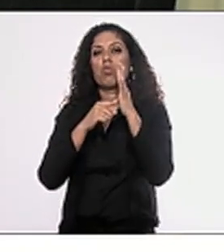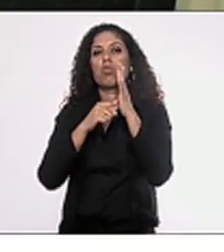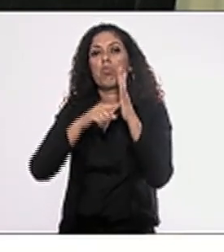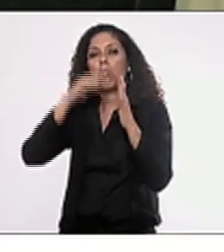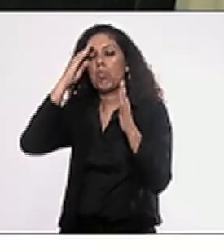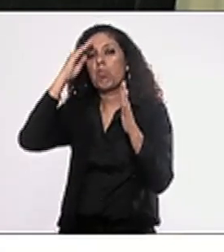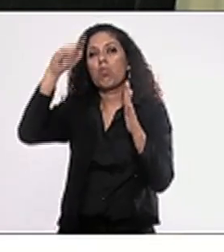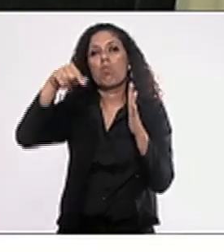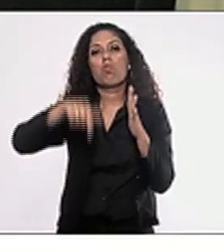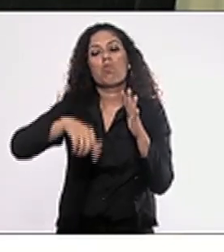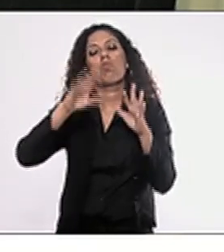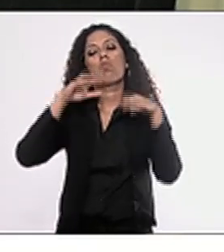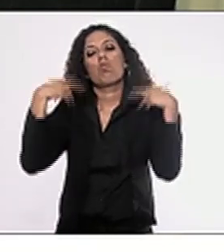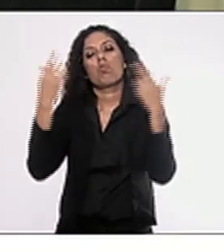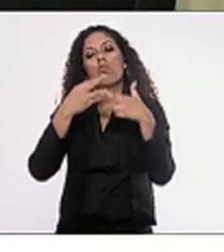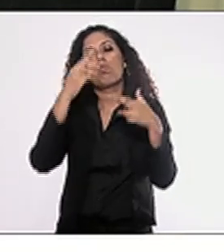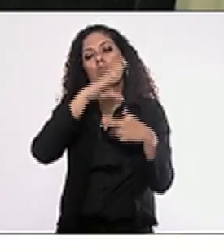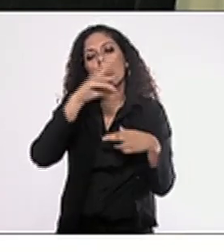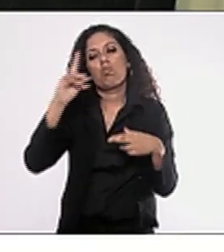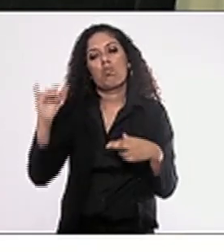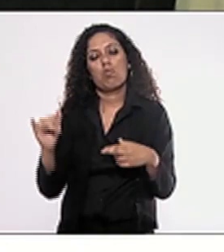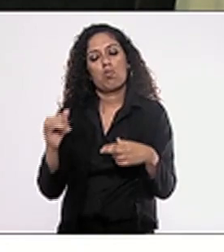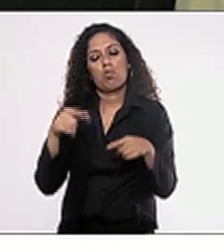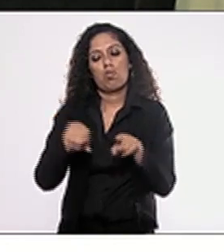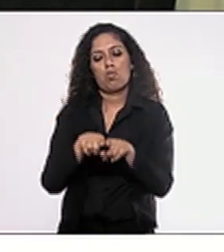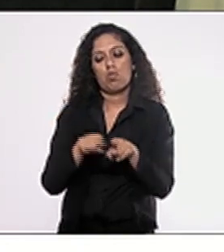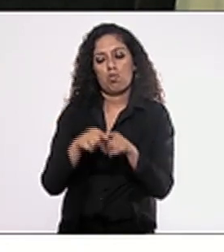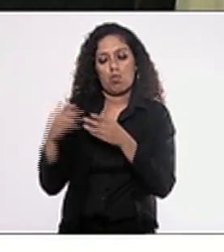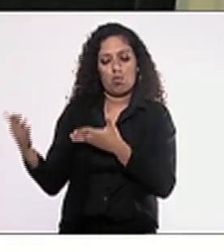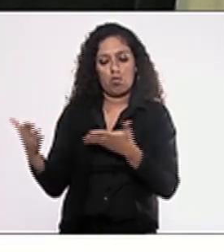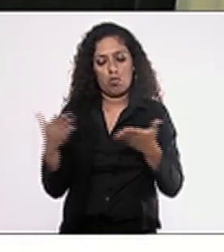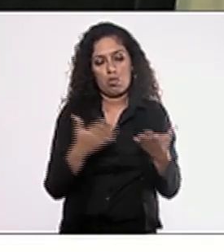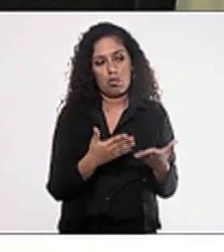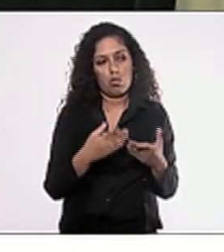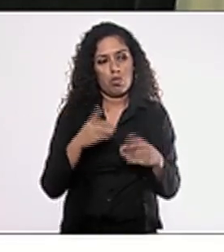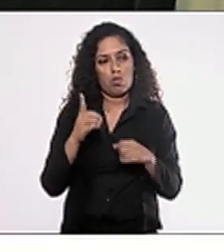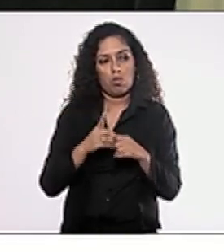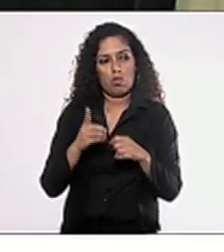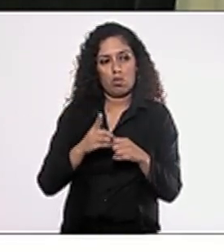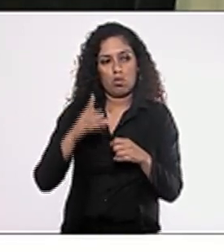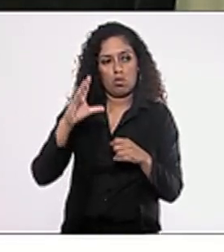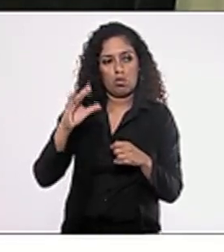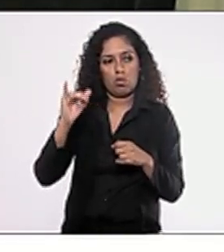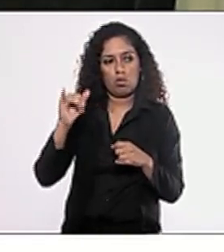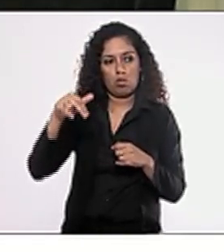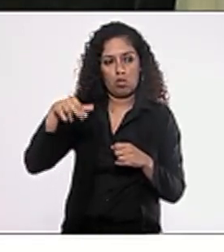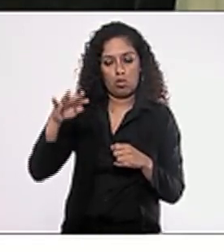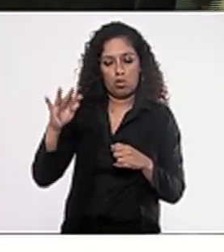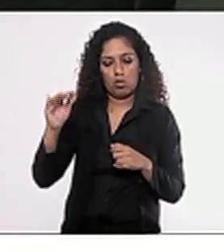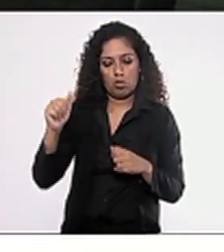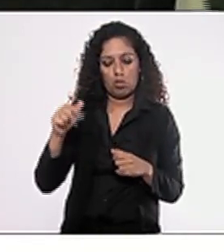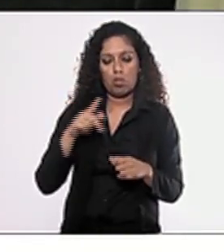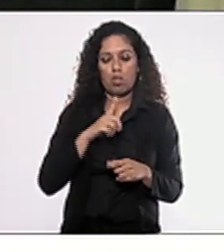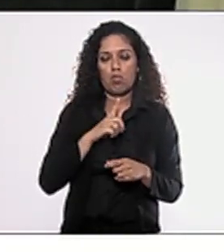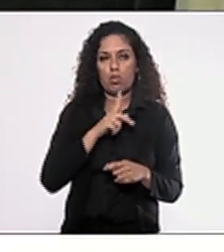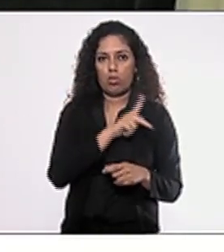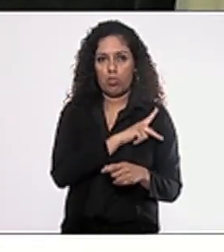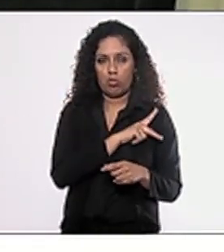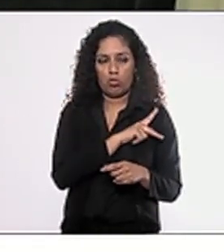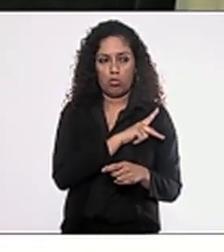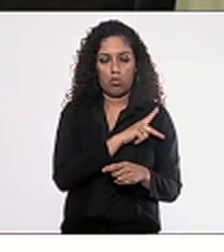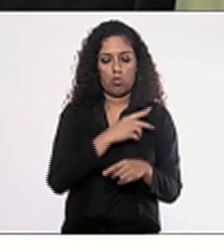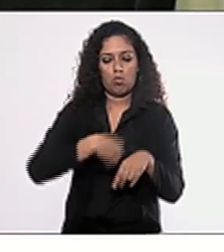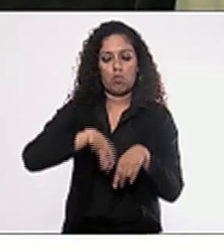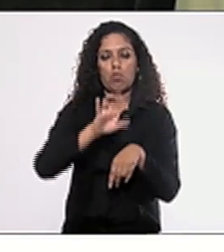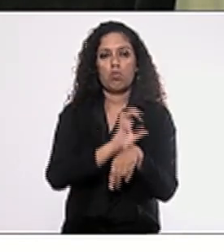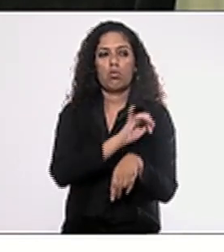primor dessa CPI, né? Contando com a presença dos convidados, doutora Cíntia Guedes, da Defensoria Pública, Estado